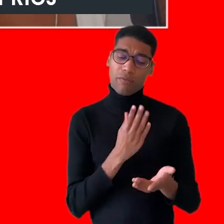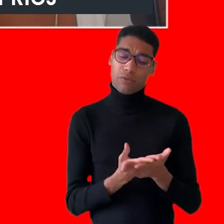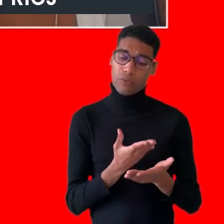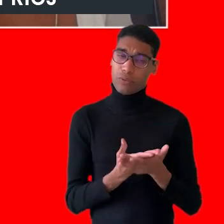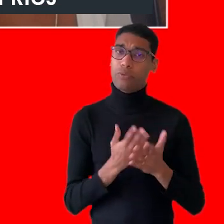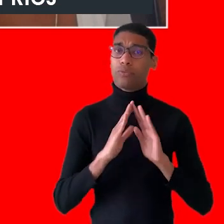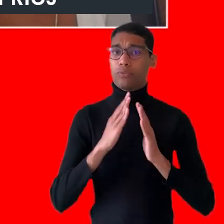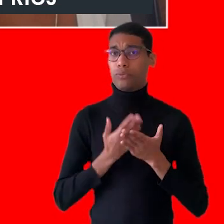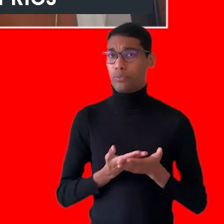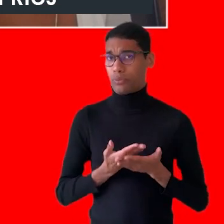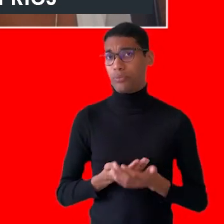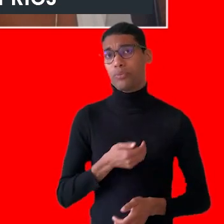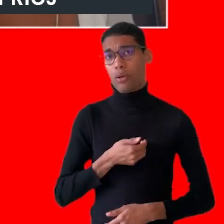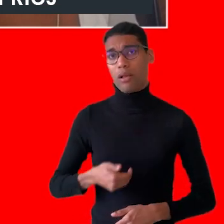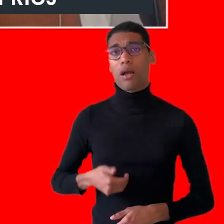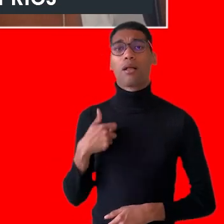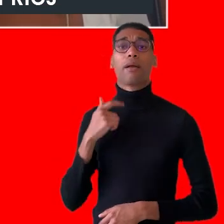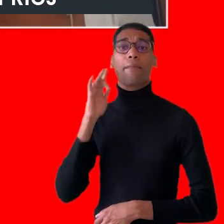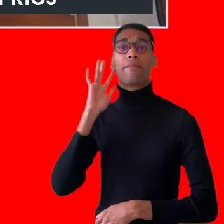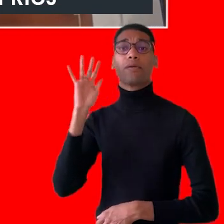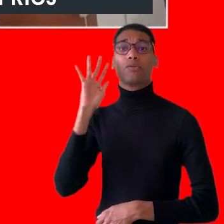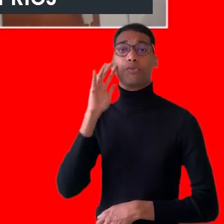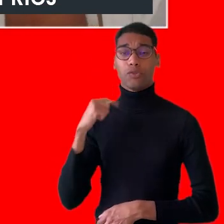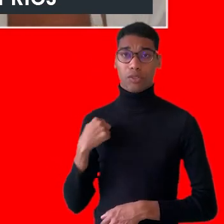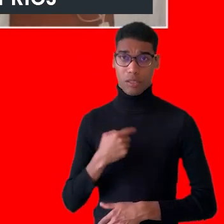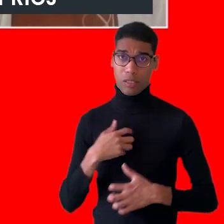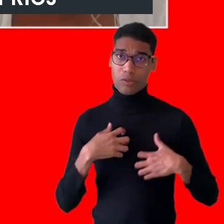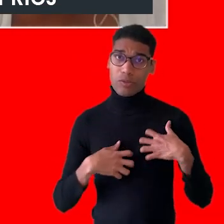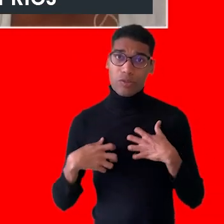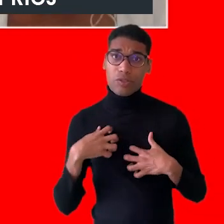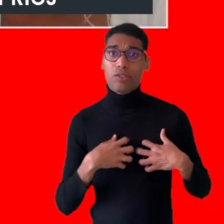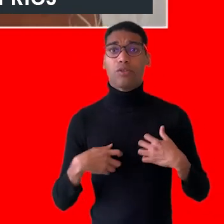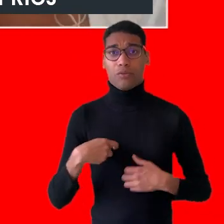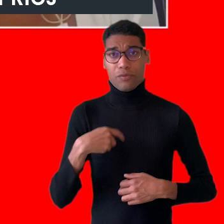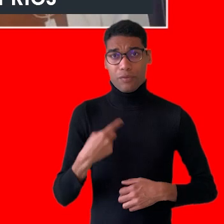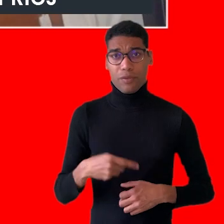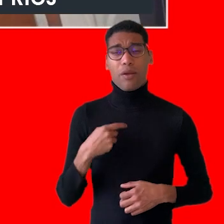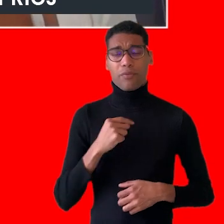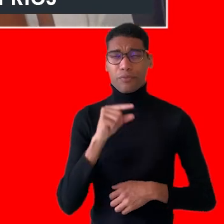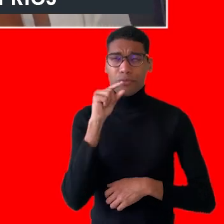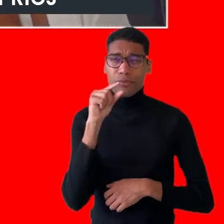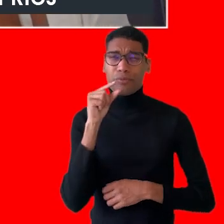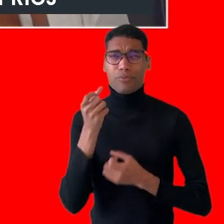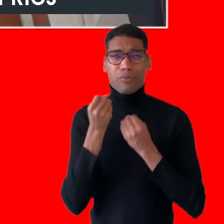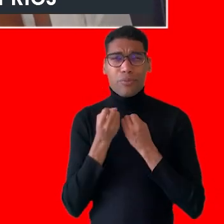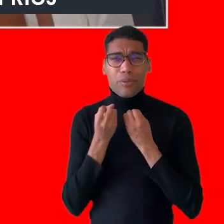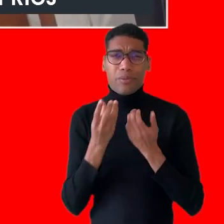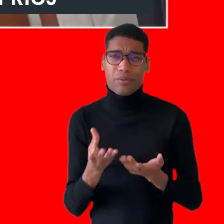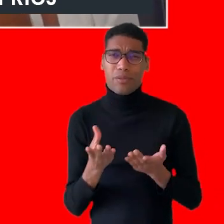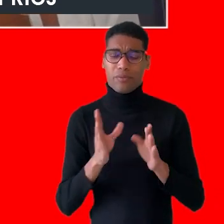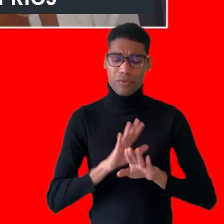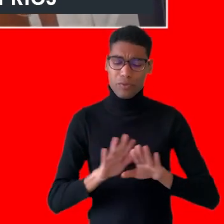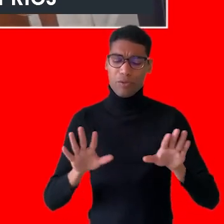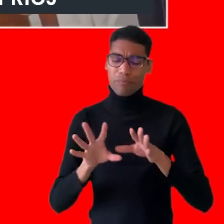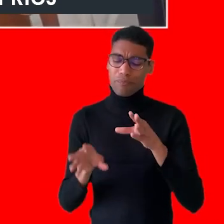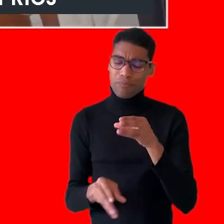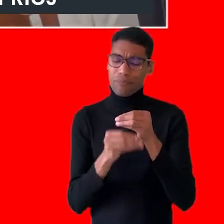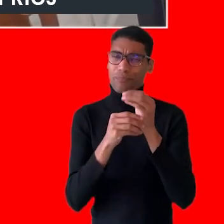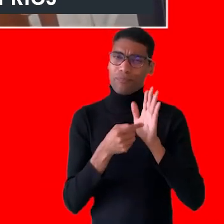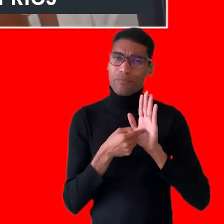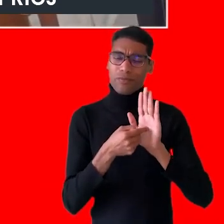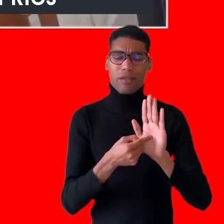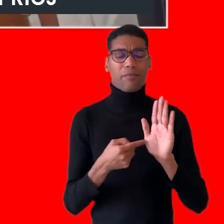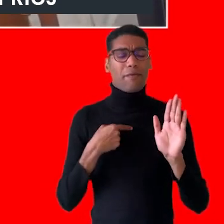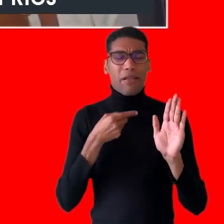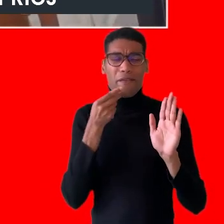em escola pública, né? Então, imagine o quanto que a gente sofre aqui. É só um pontinho que eu queria registrar, só